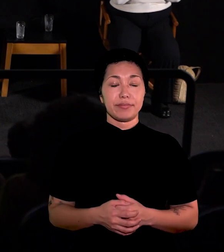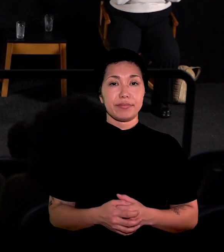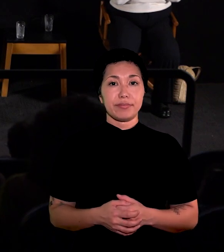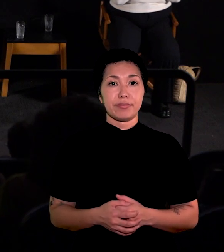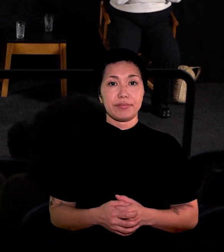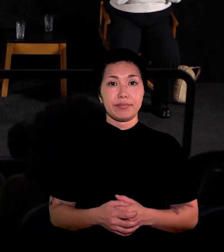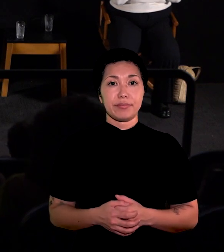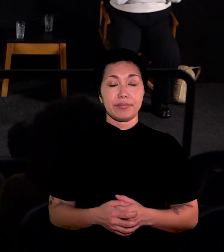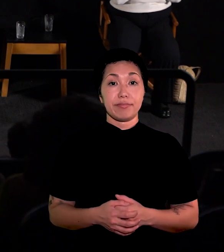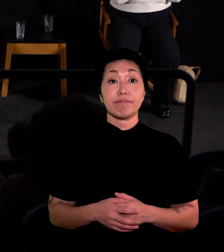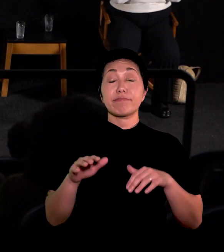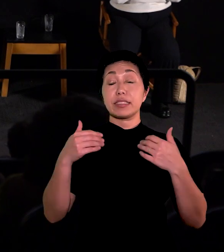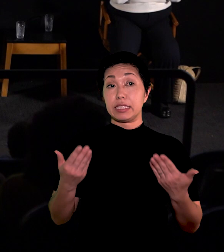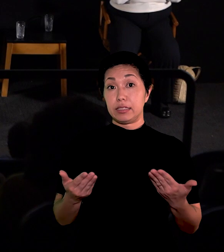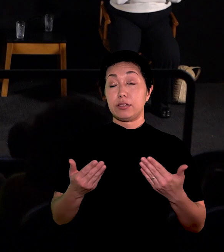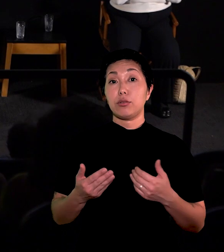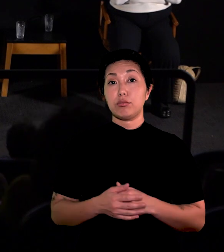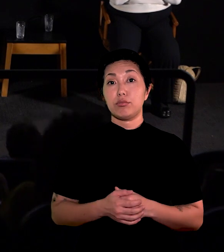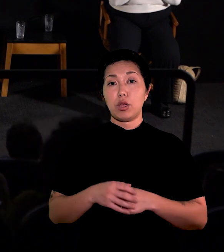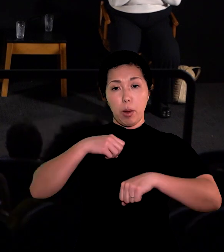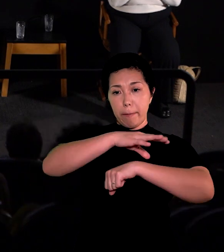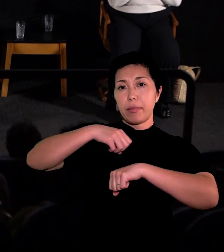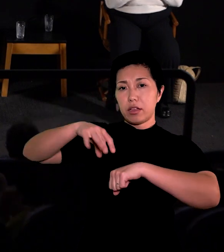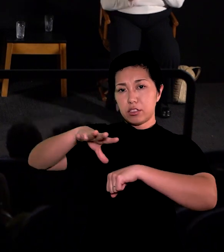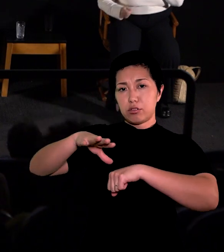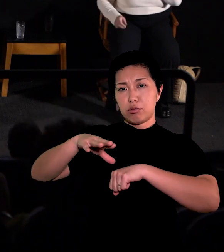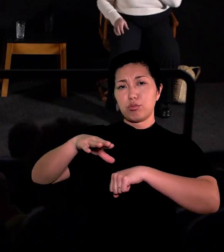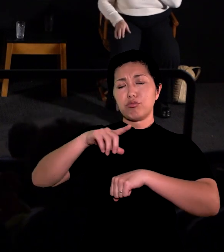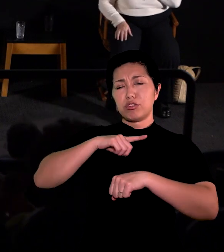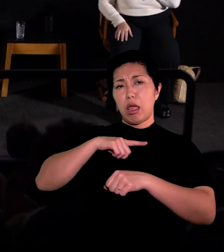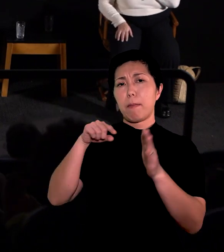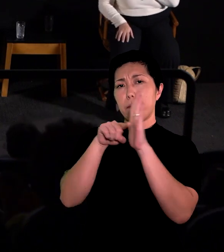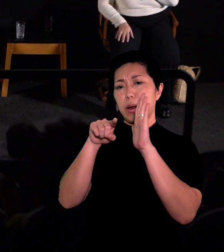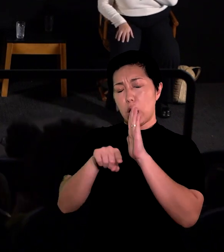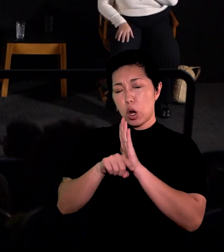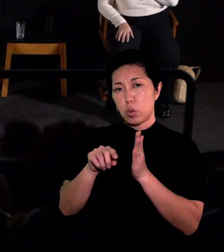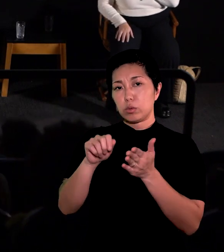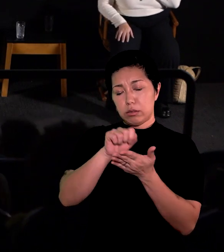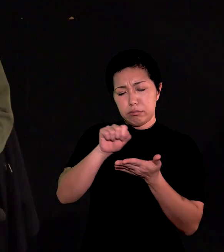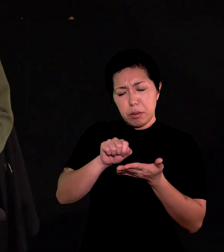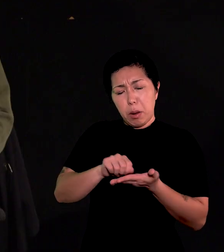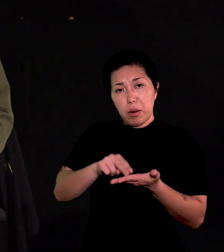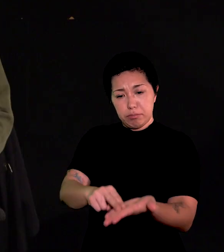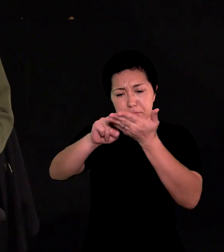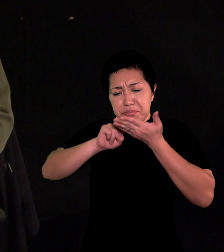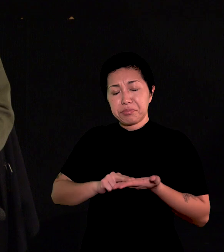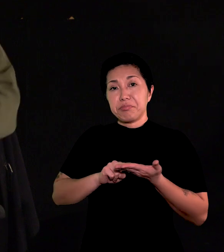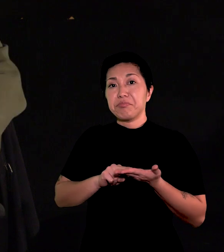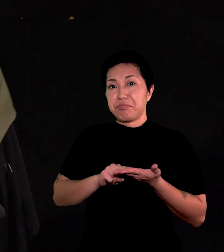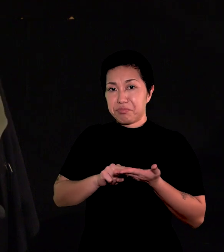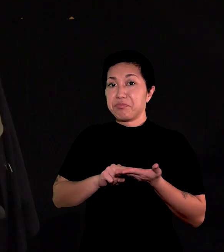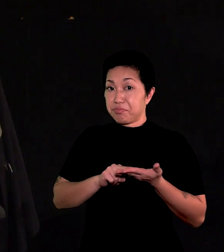muito pulsante. Parabéns. Bem, o mediador ele recebeu uma série